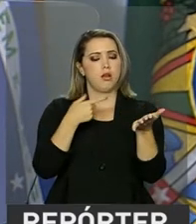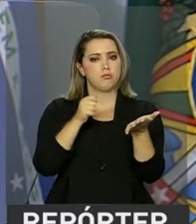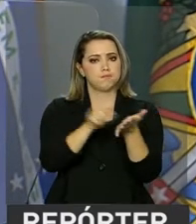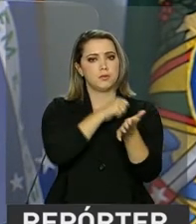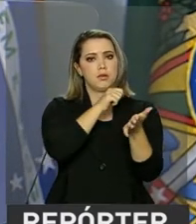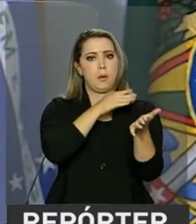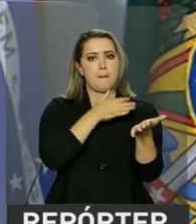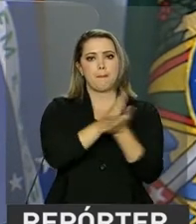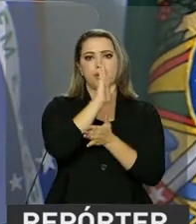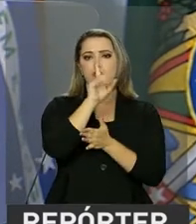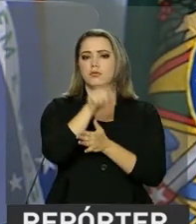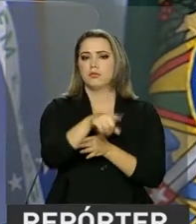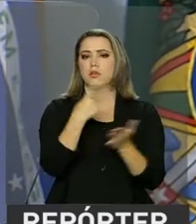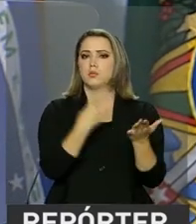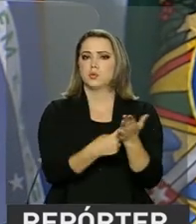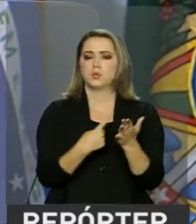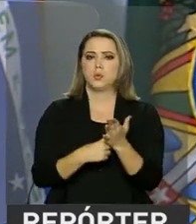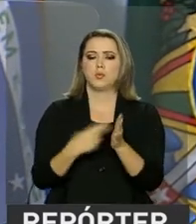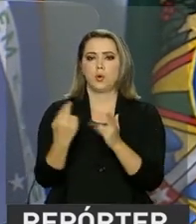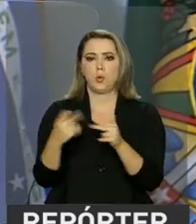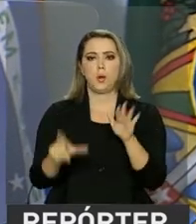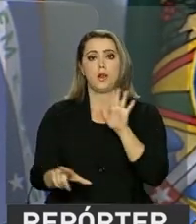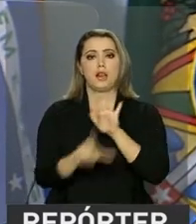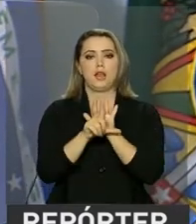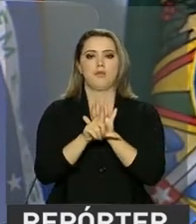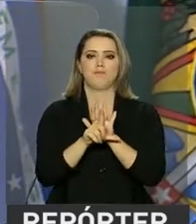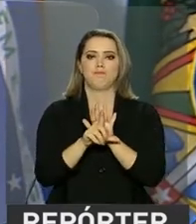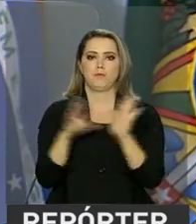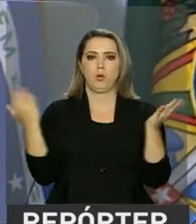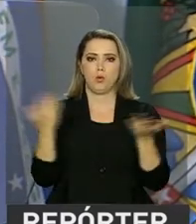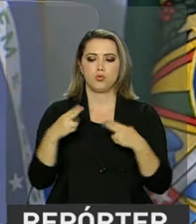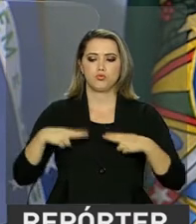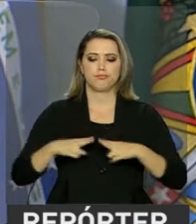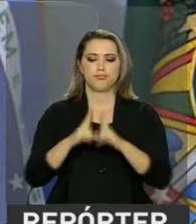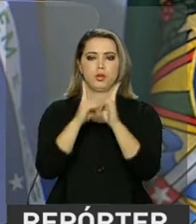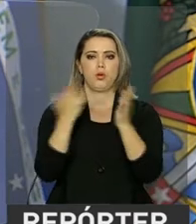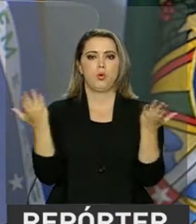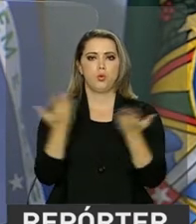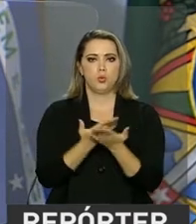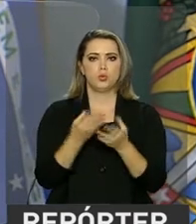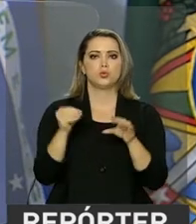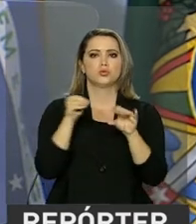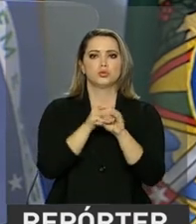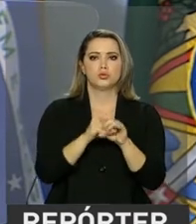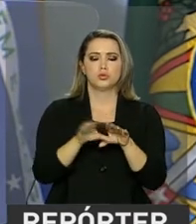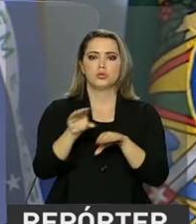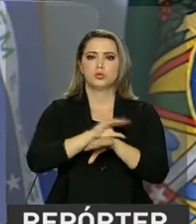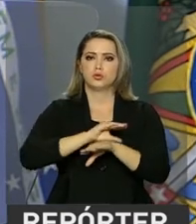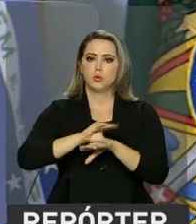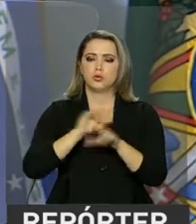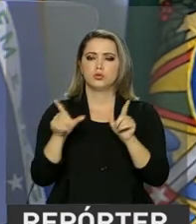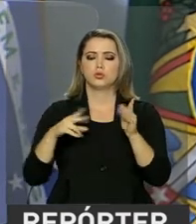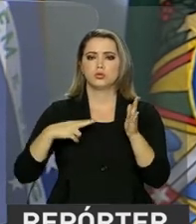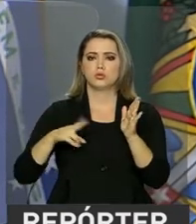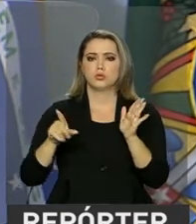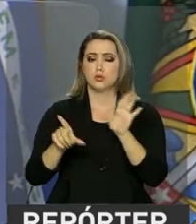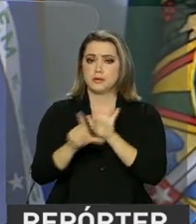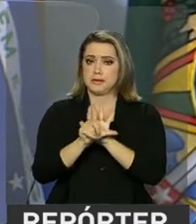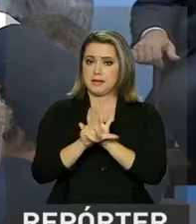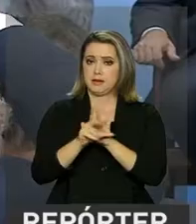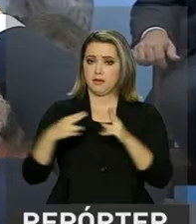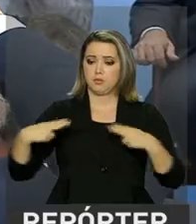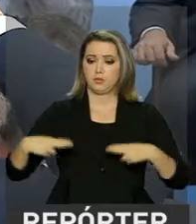para que ganhe força de lei no brasil ou seja onde faz parte da estrutura do estado brasileiro este tratado de